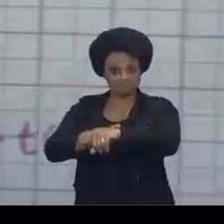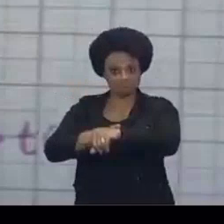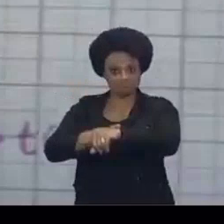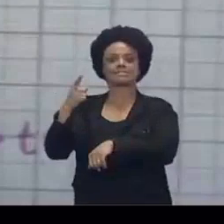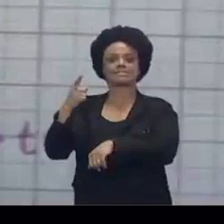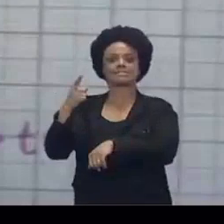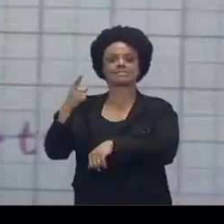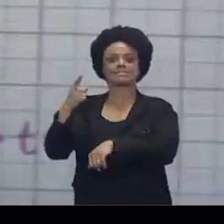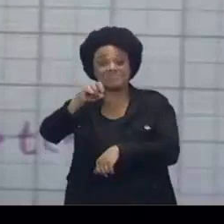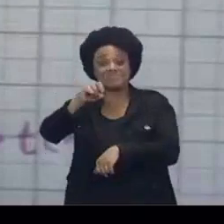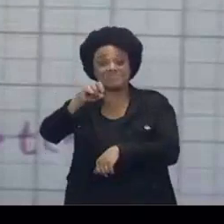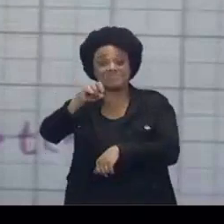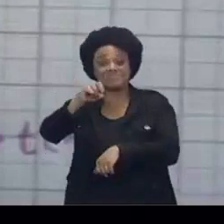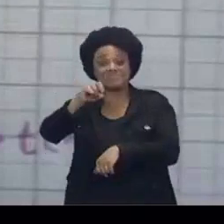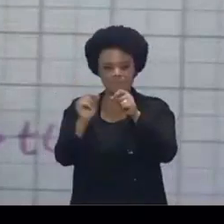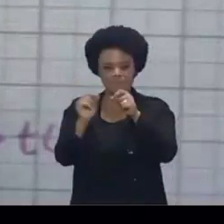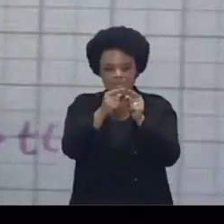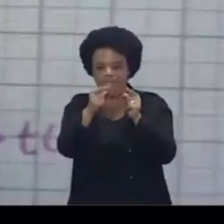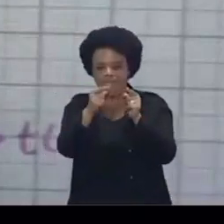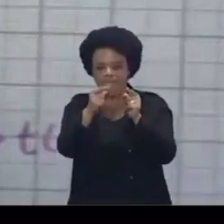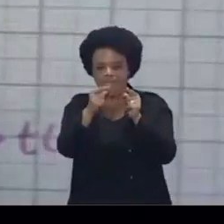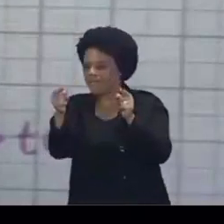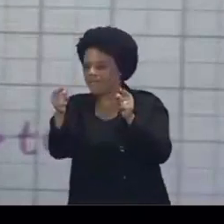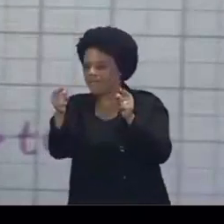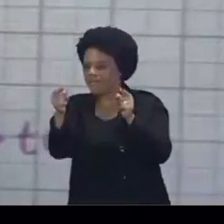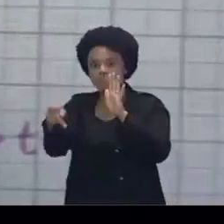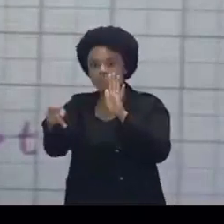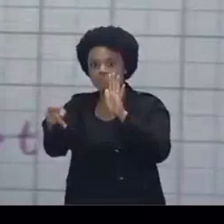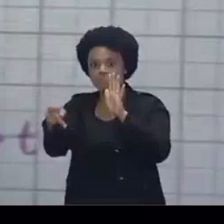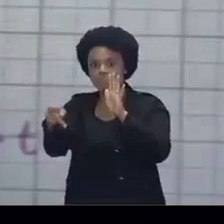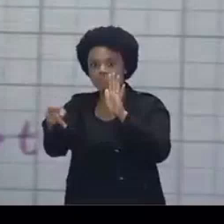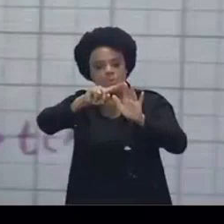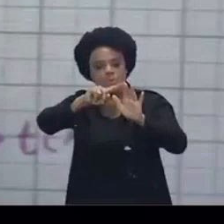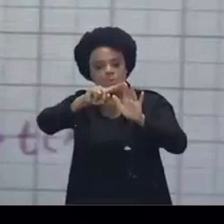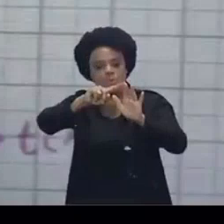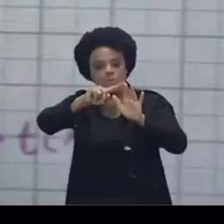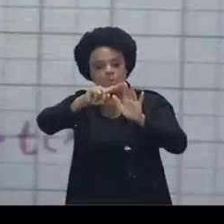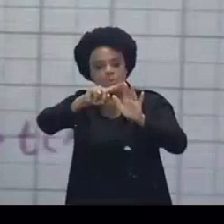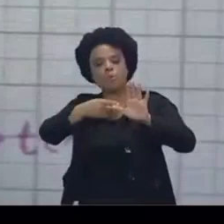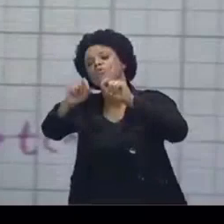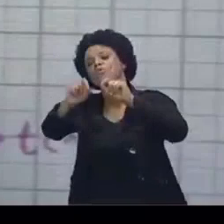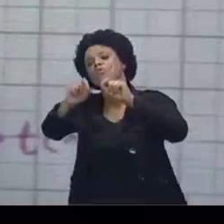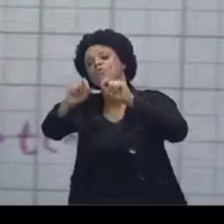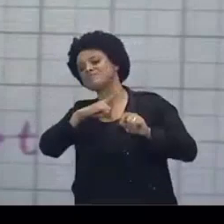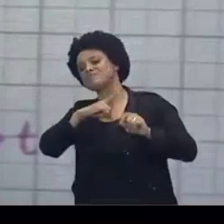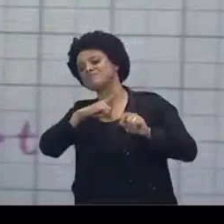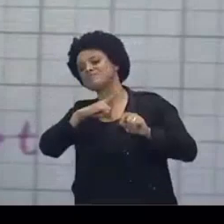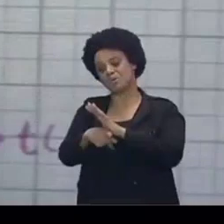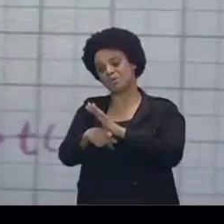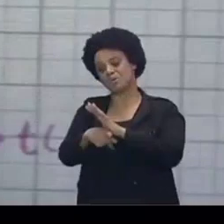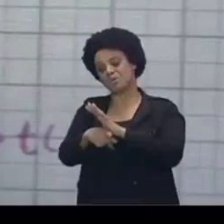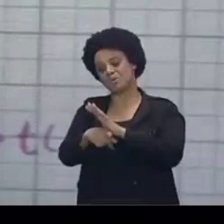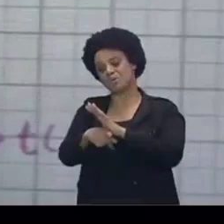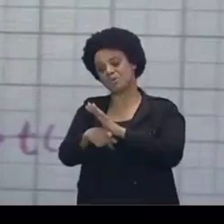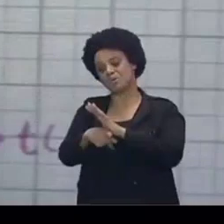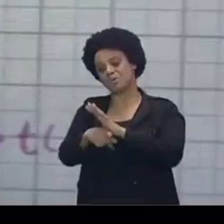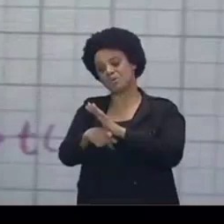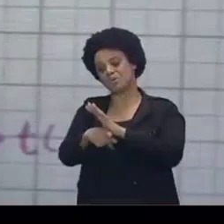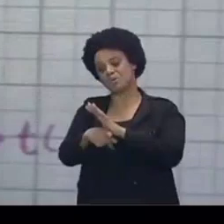reta com relação à curva que foi gerada aqui nesse gráfico, nós iríamos ter o quê? Nesse ponto, a sua